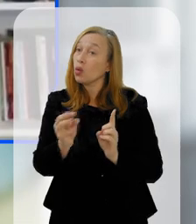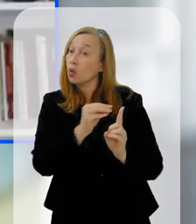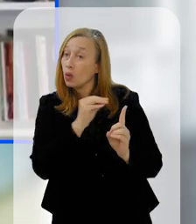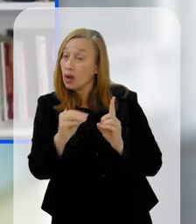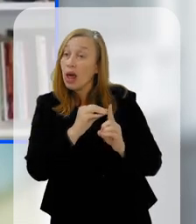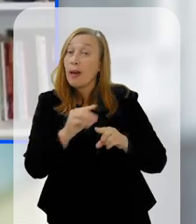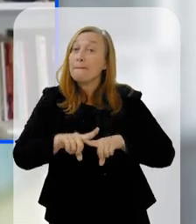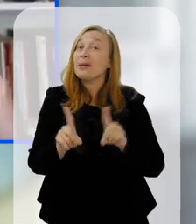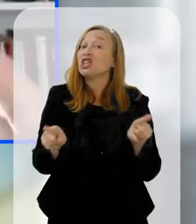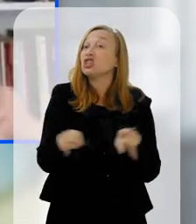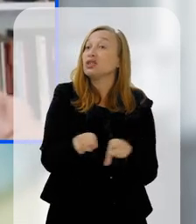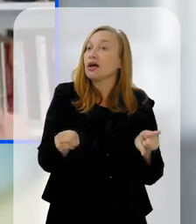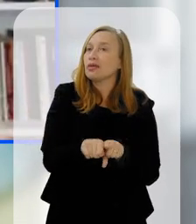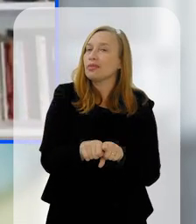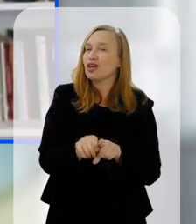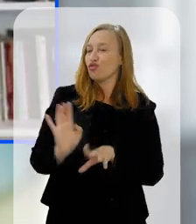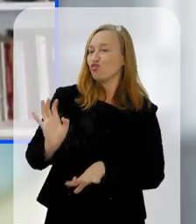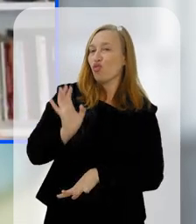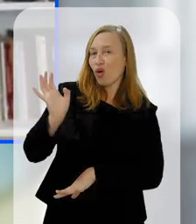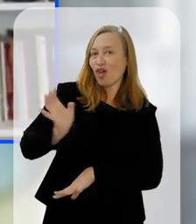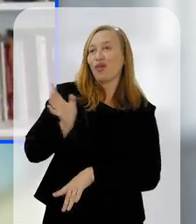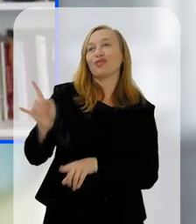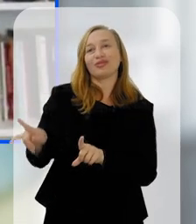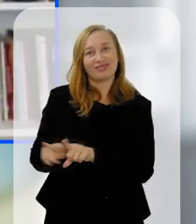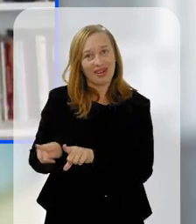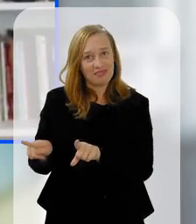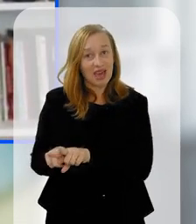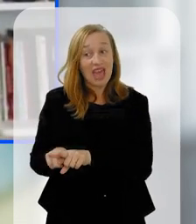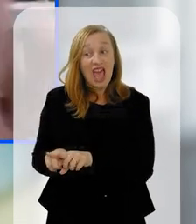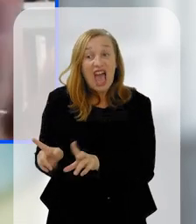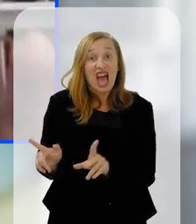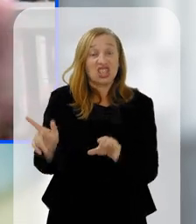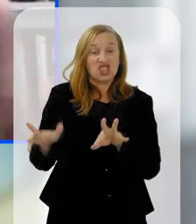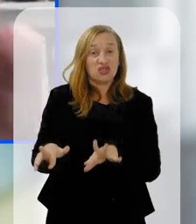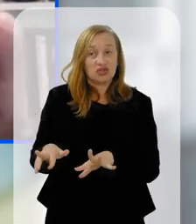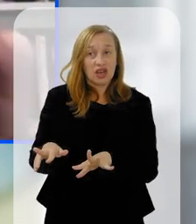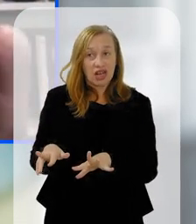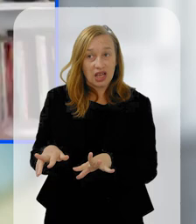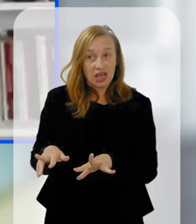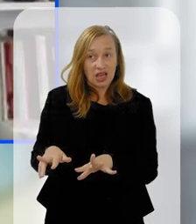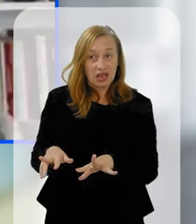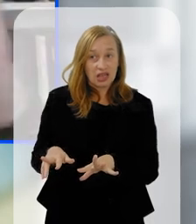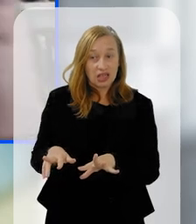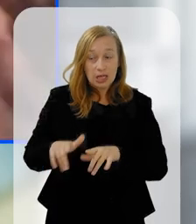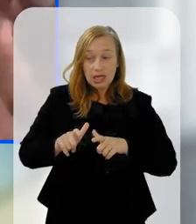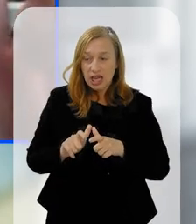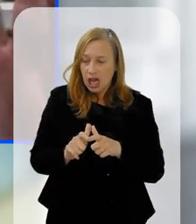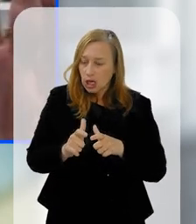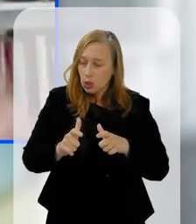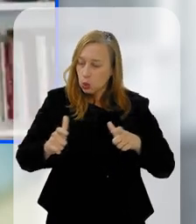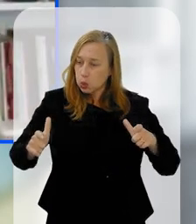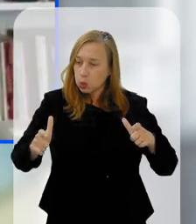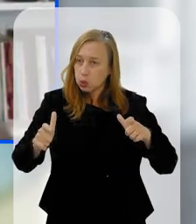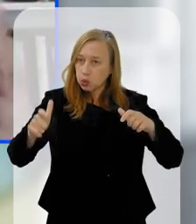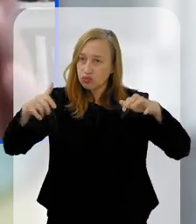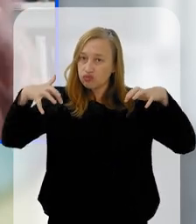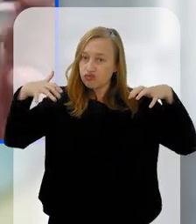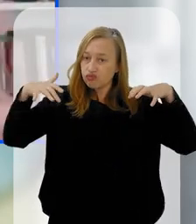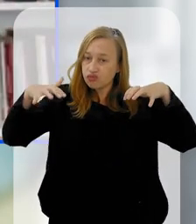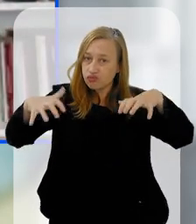mais vulneráveis, mas também os mais ricos. A grande diferença deste evento, que é a sua extensão